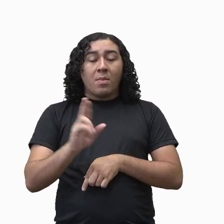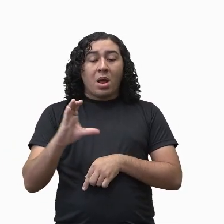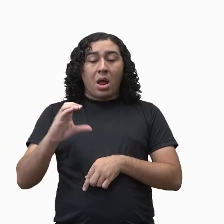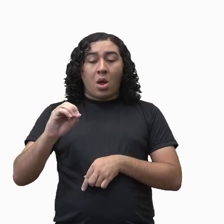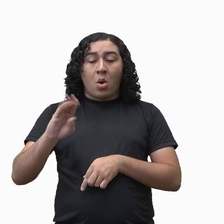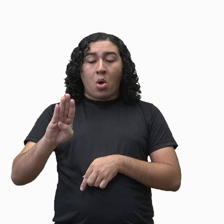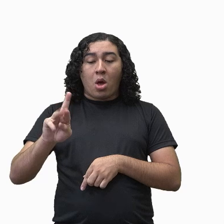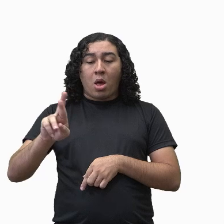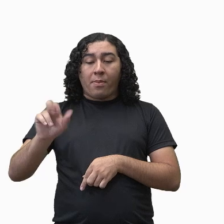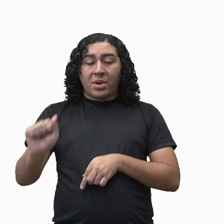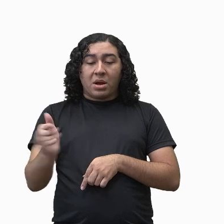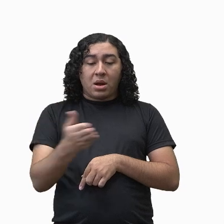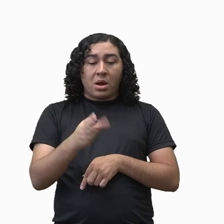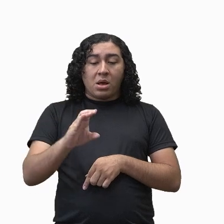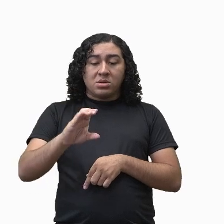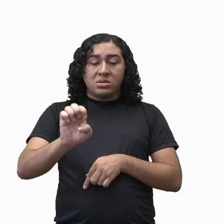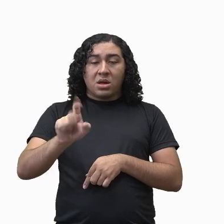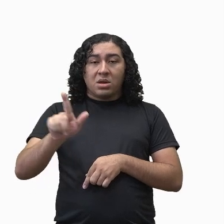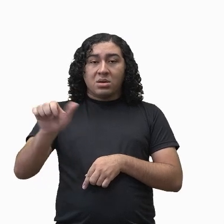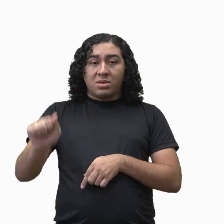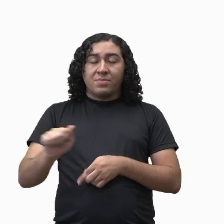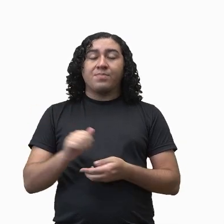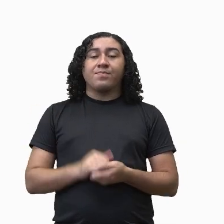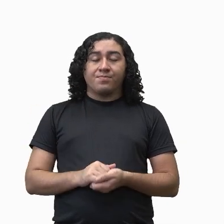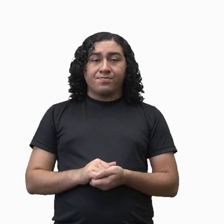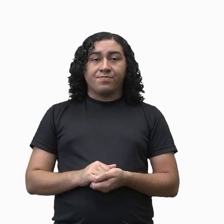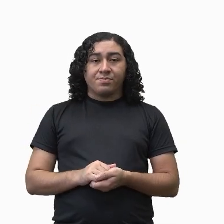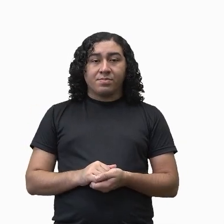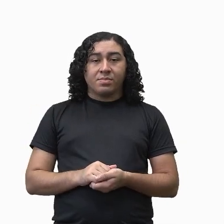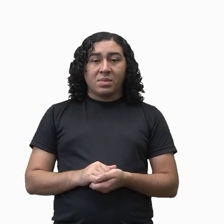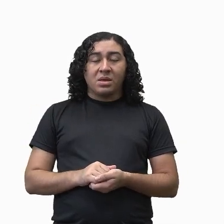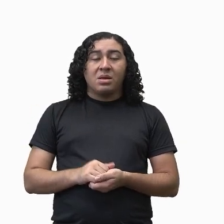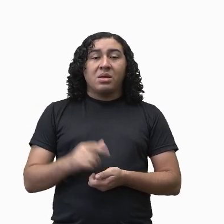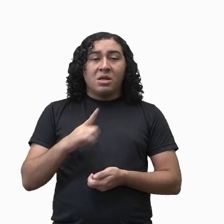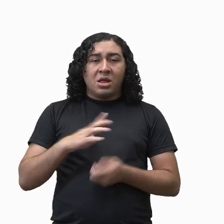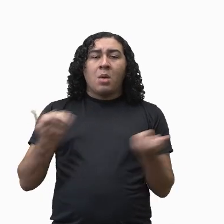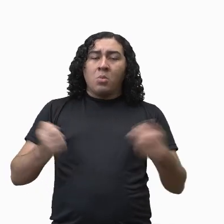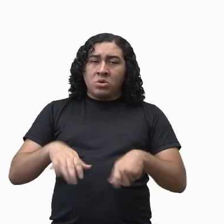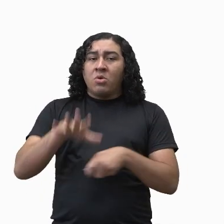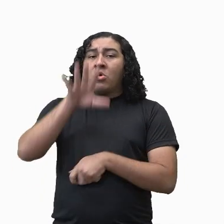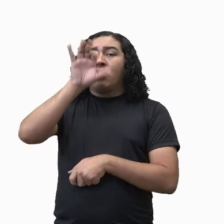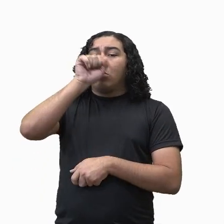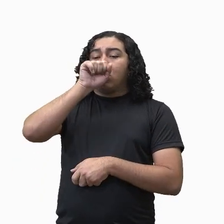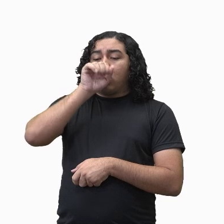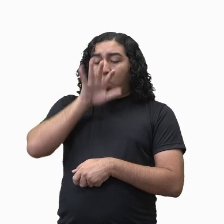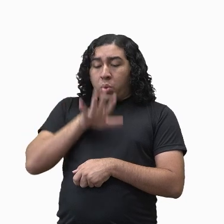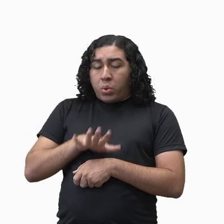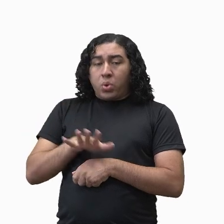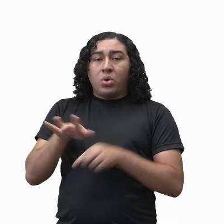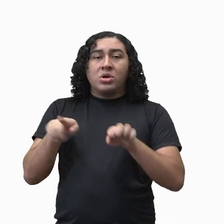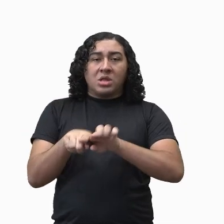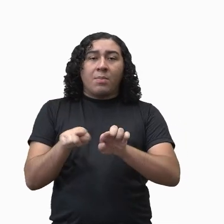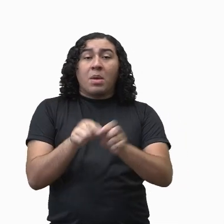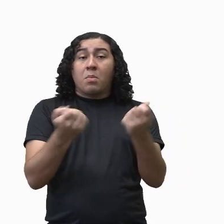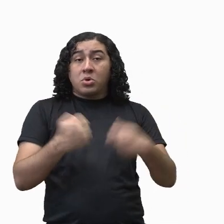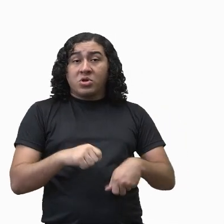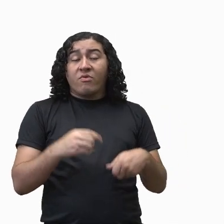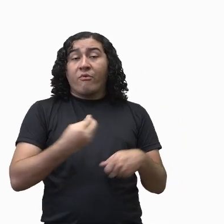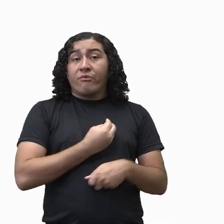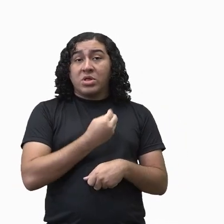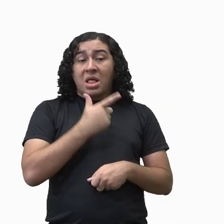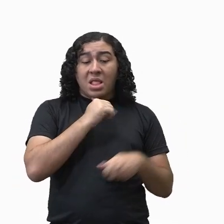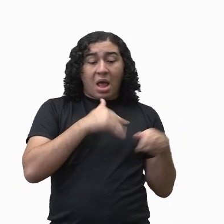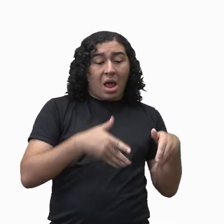cega. Tem a respiração pulmonar, hábitos fossoriais ou semiaquáticos, o crânio